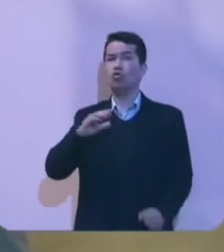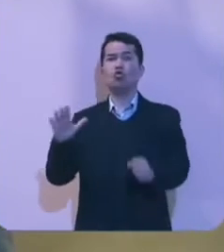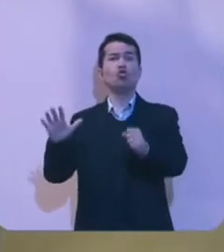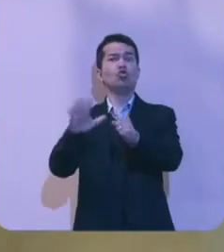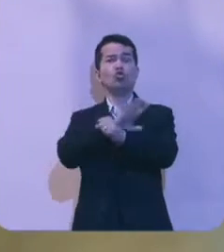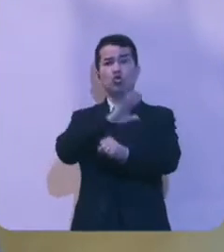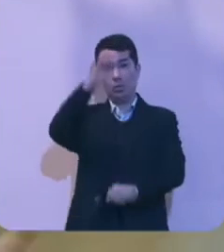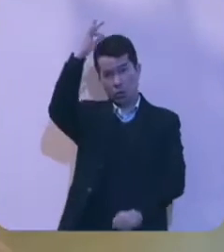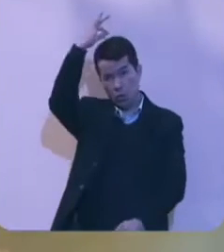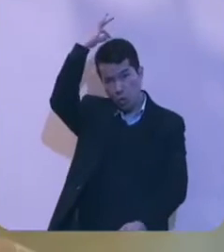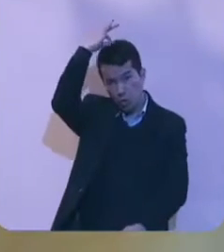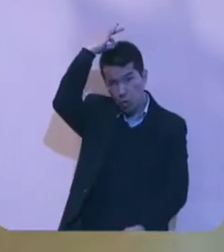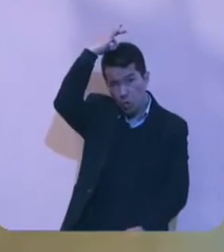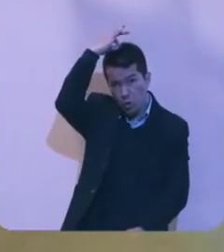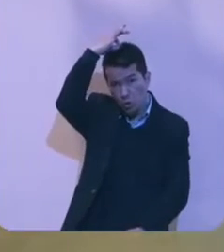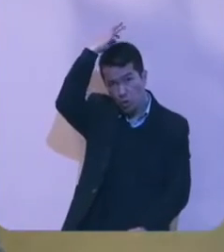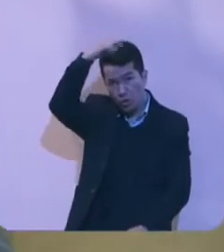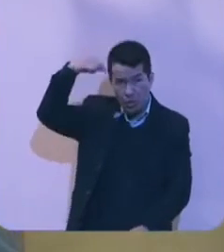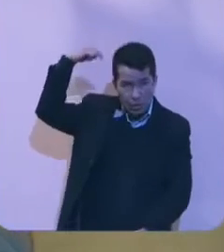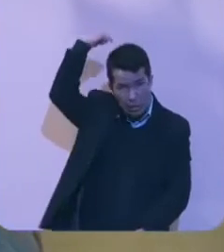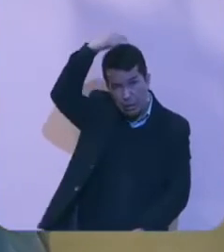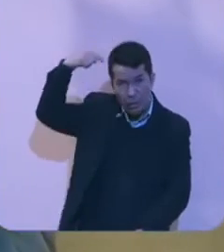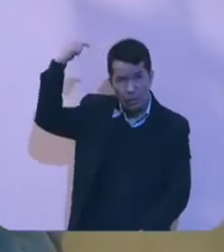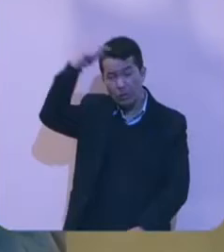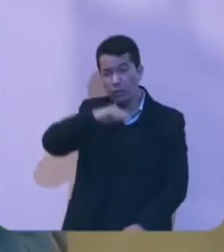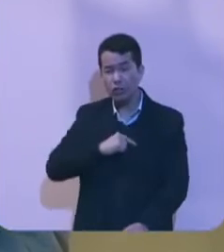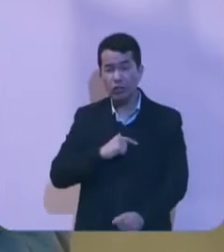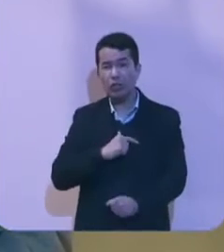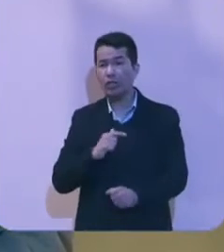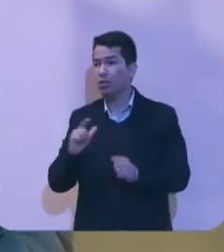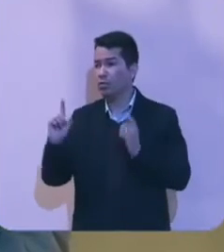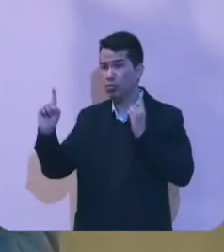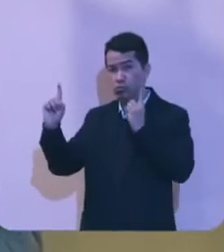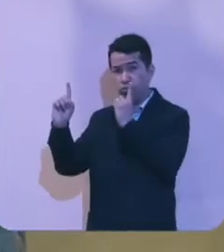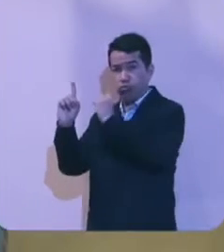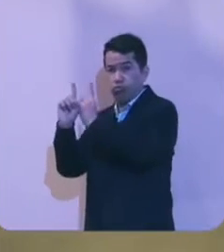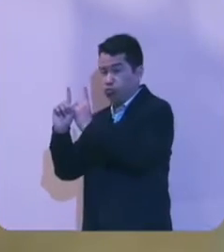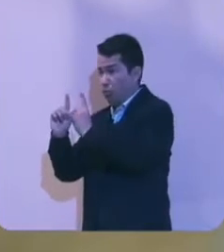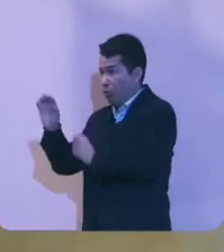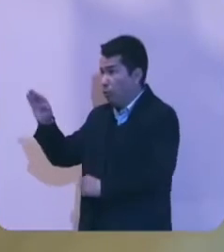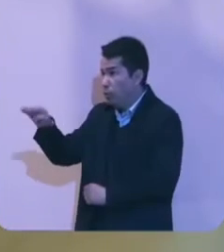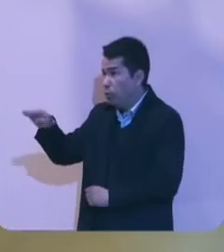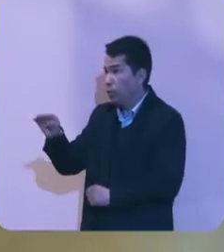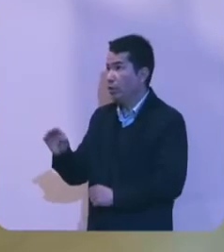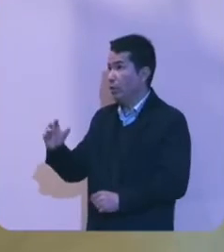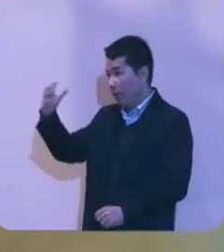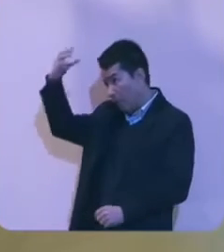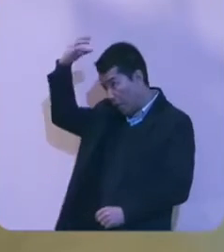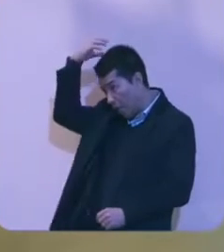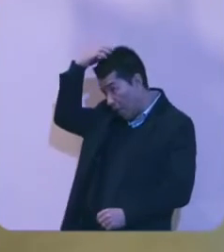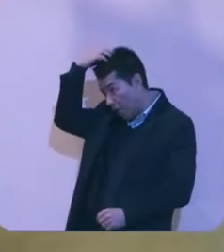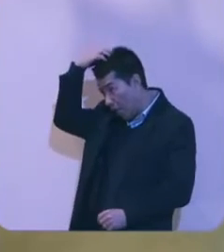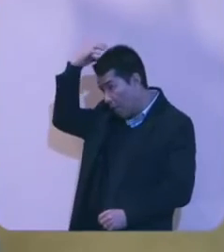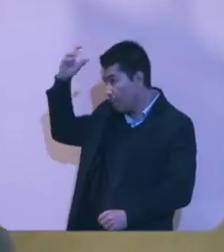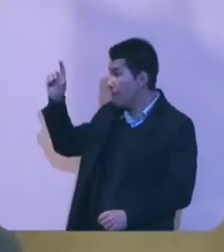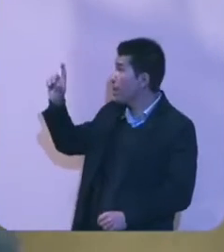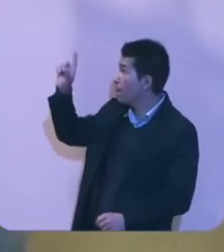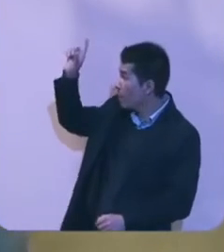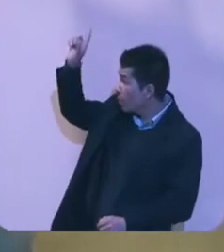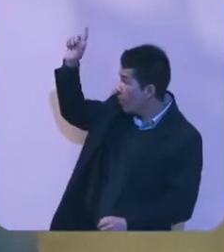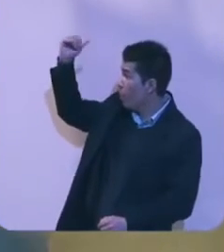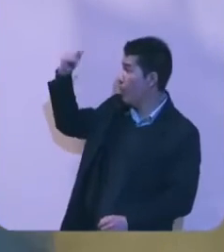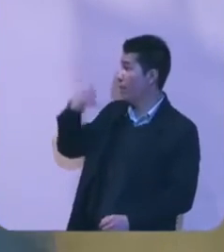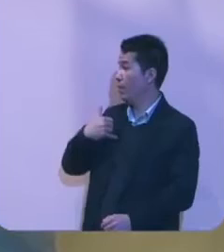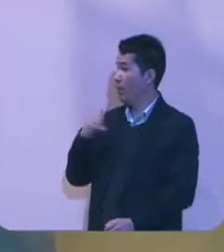e ele então se aproxima do rei e diz: rei, o Senhor está dizendo para você não se assustar, nem